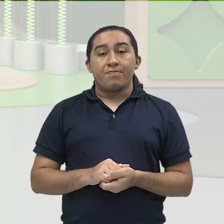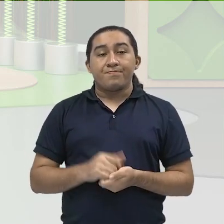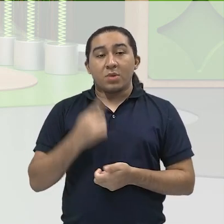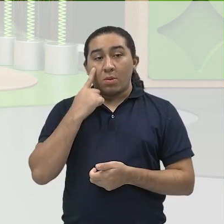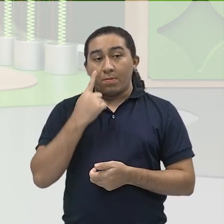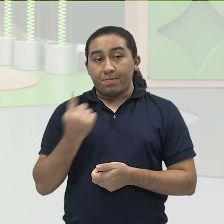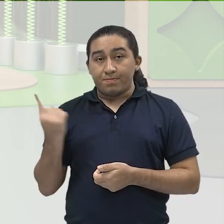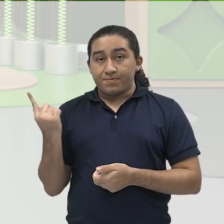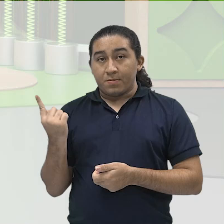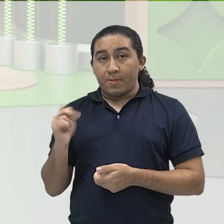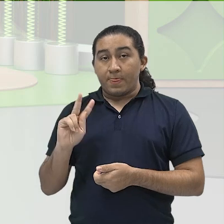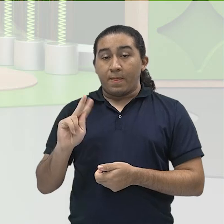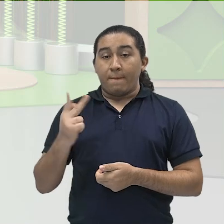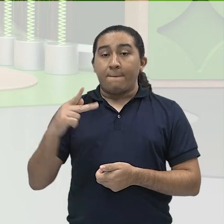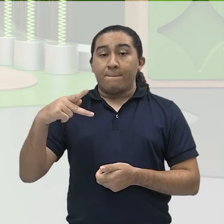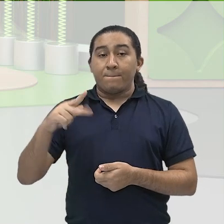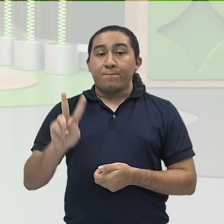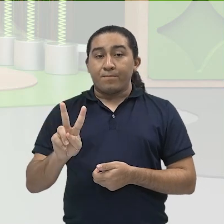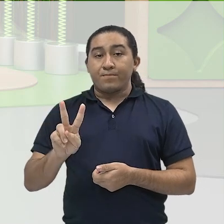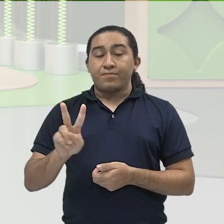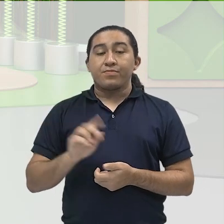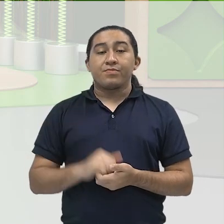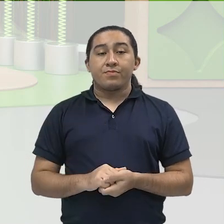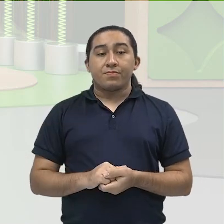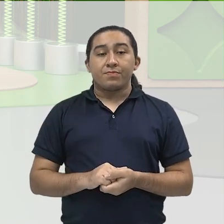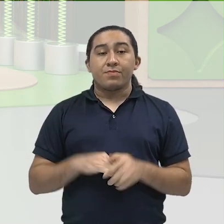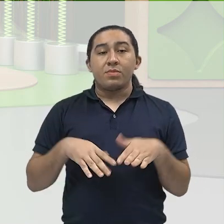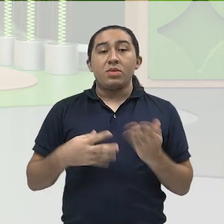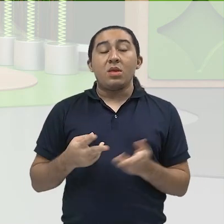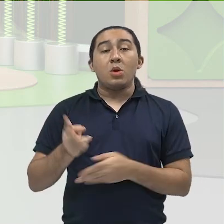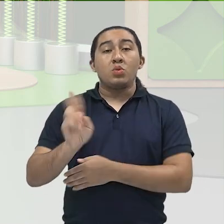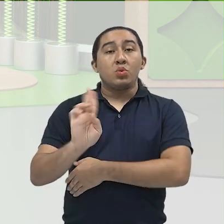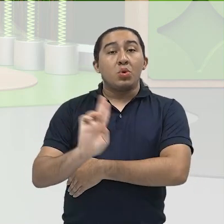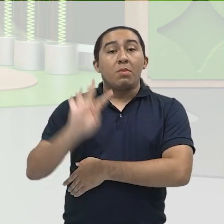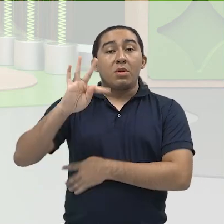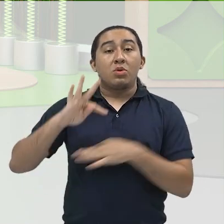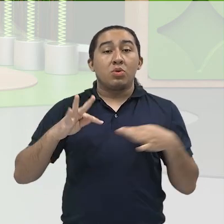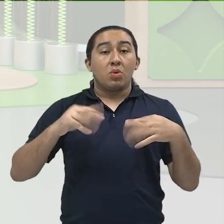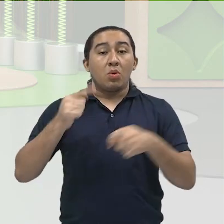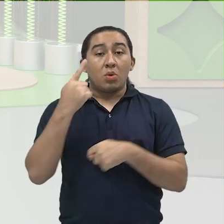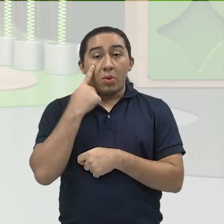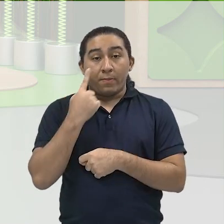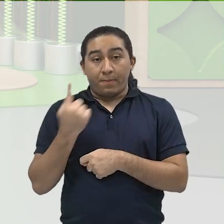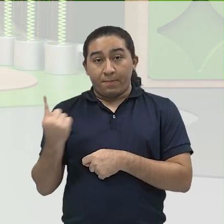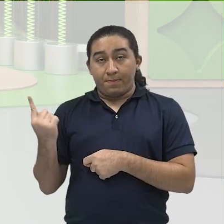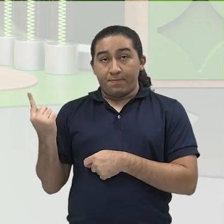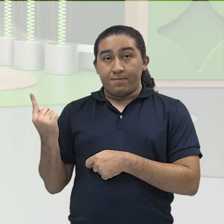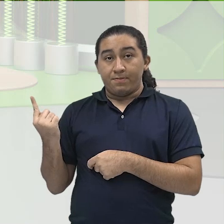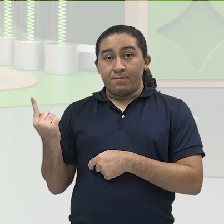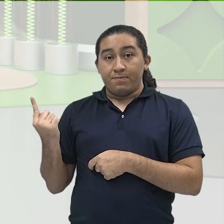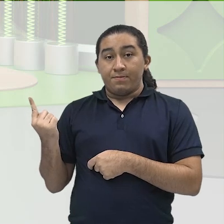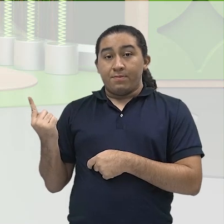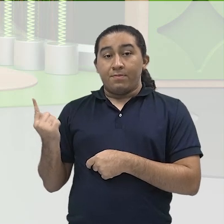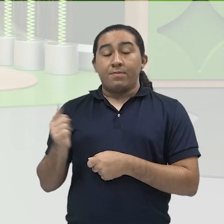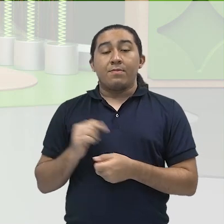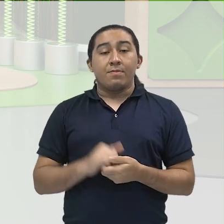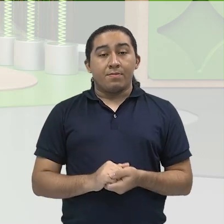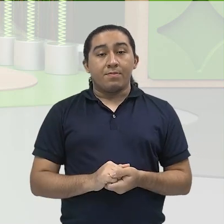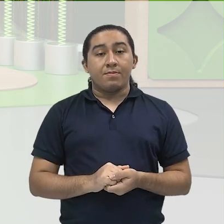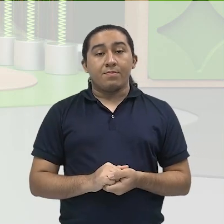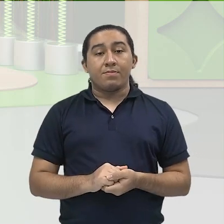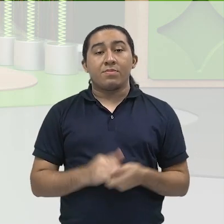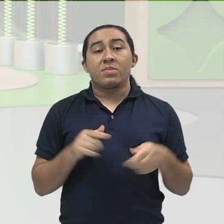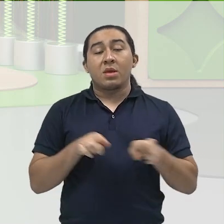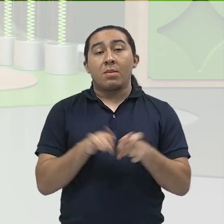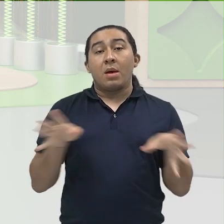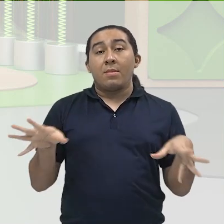é o vírus HPV, certo? Então o nome dele completo, olha, é o papilomavírus humano, tá? E a gente